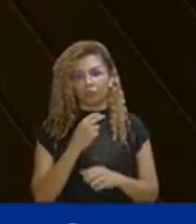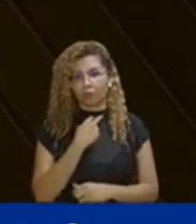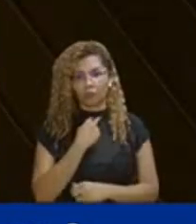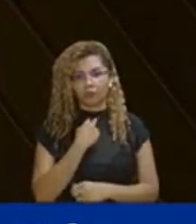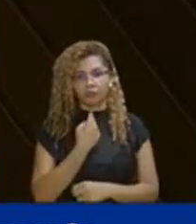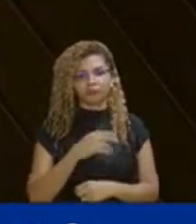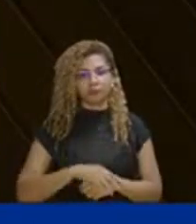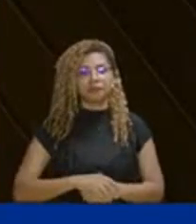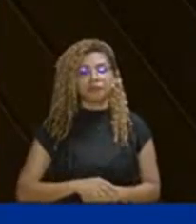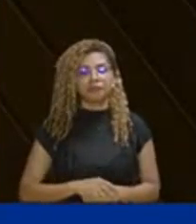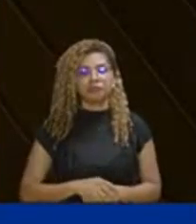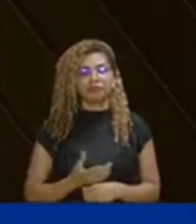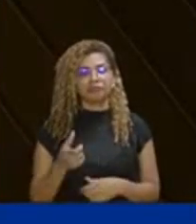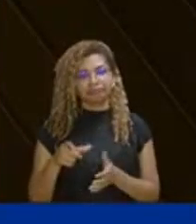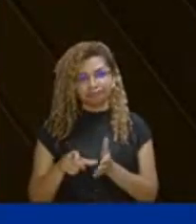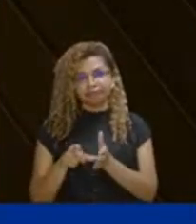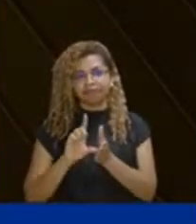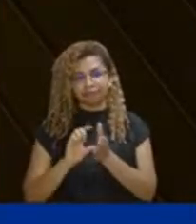julgamos anteriormente,